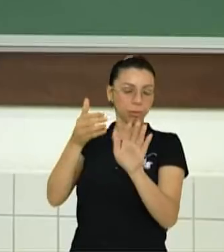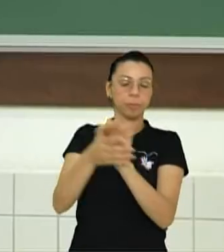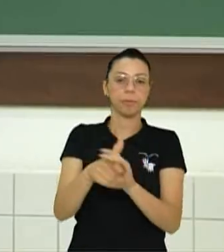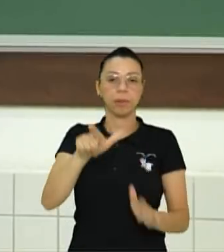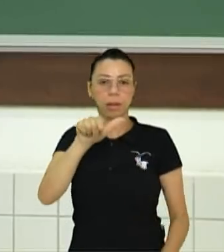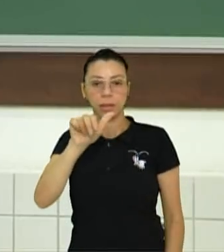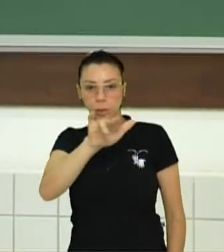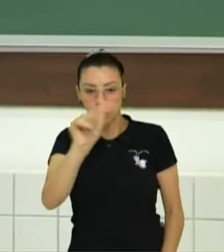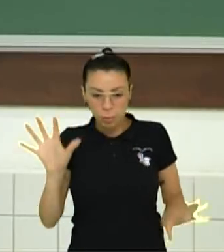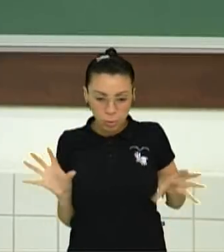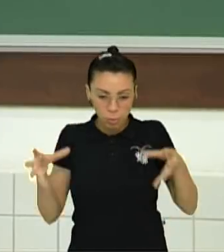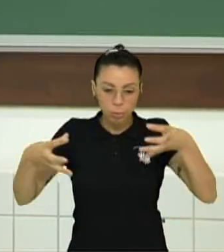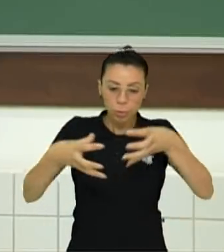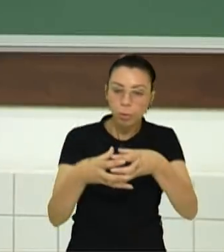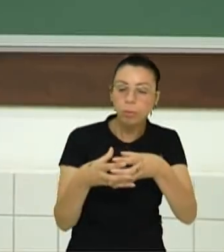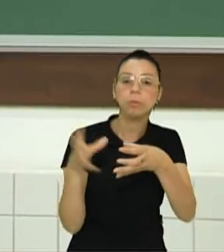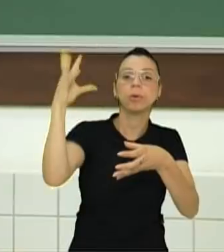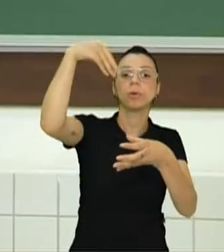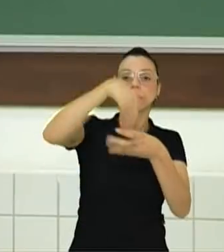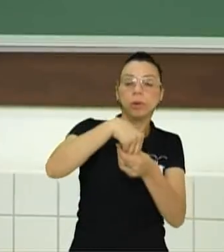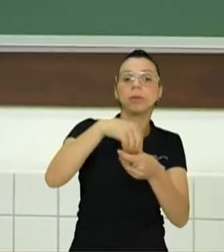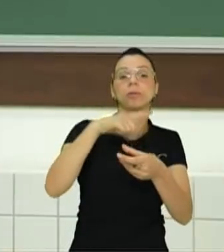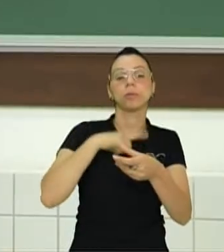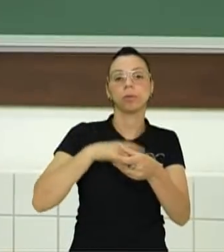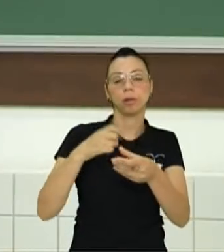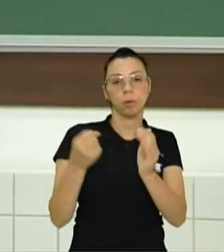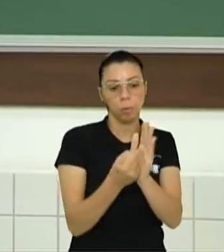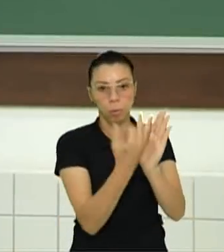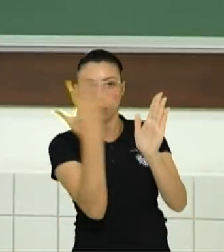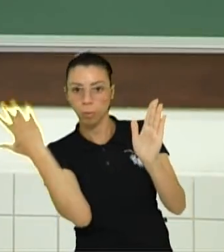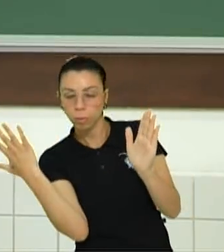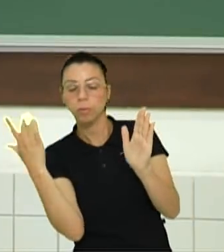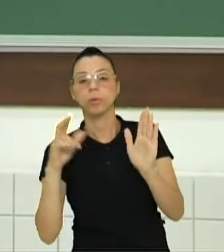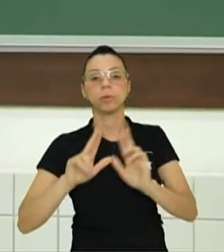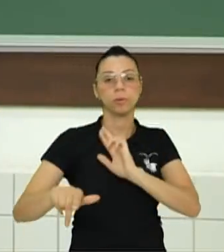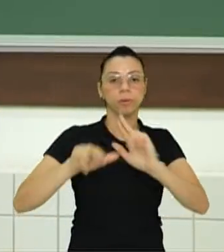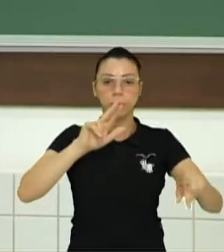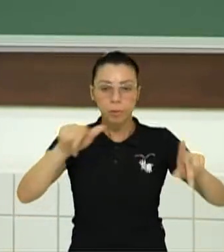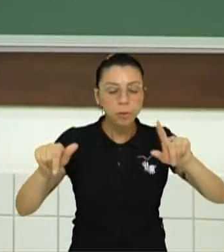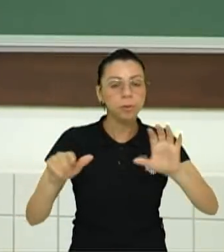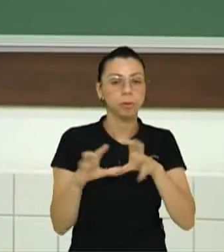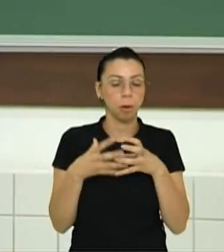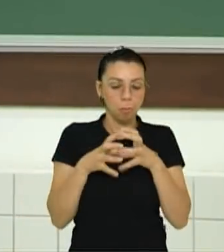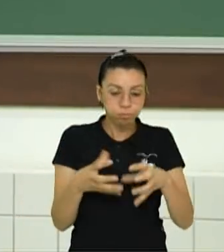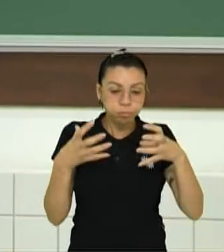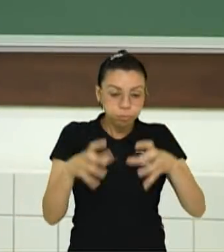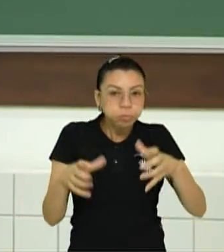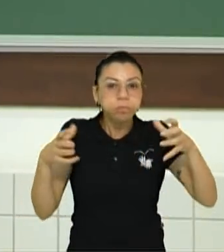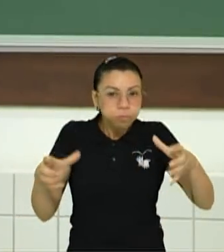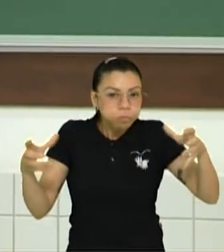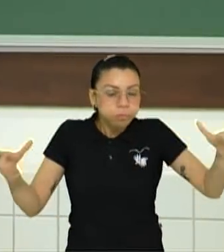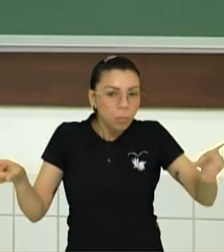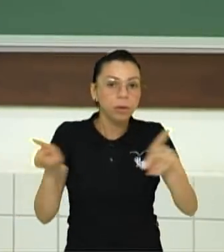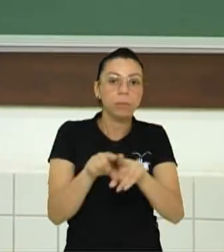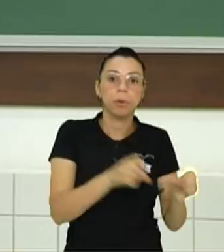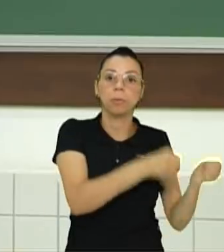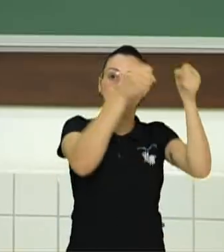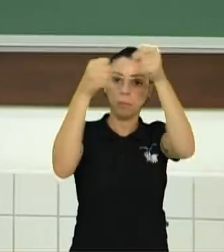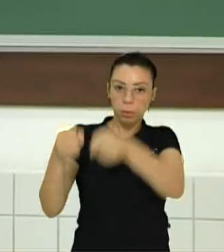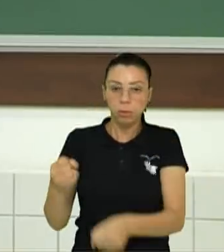Legiões eram grupos compostos por números diferentes e quanto maior uma legião, maior o poder do seu